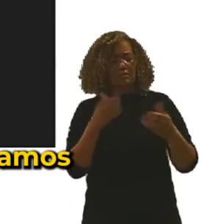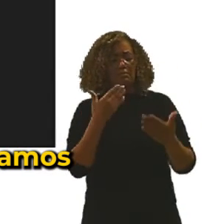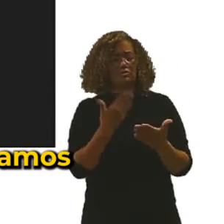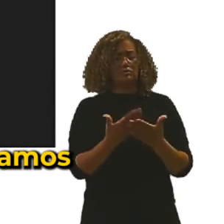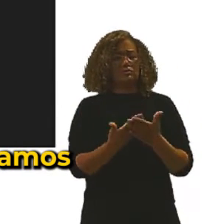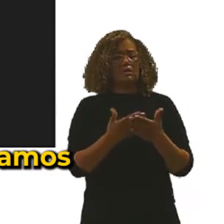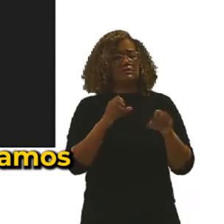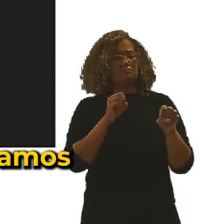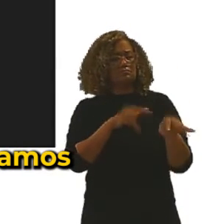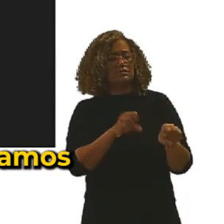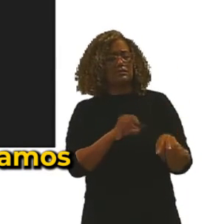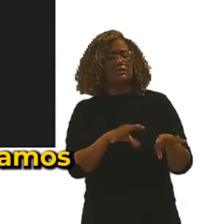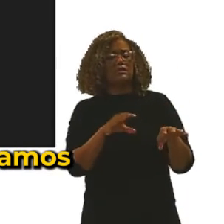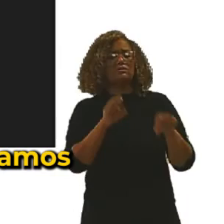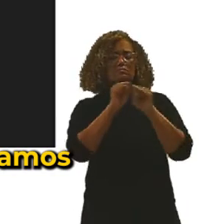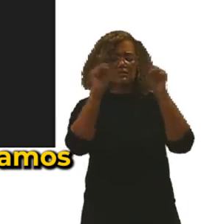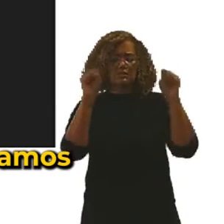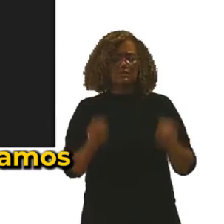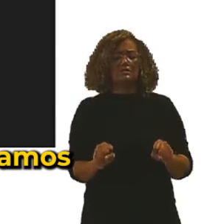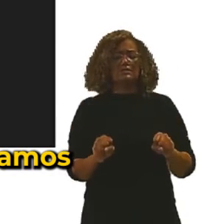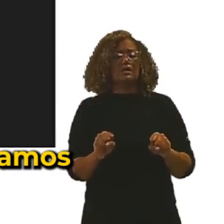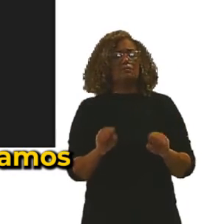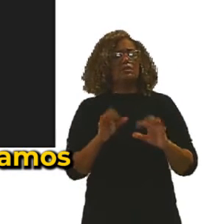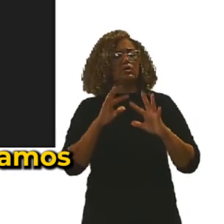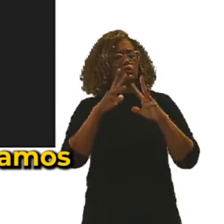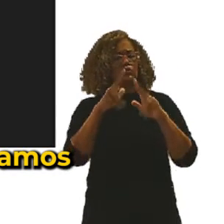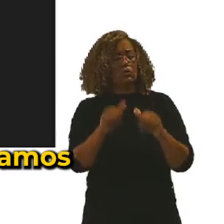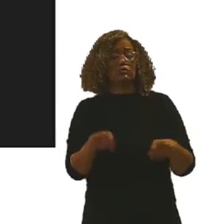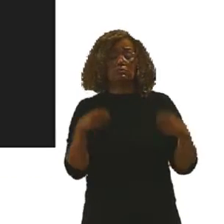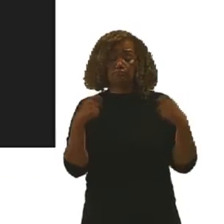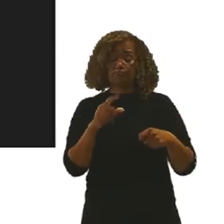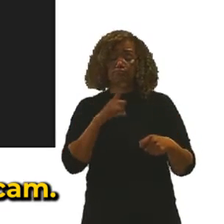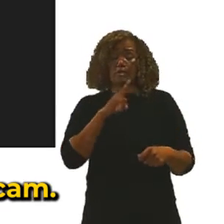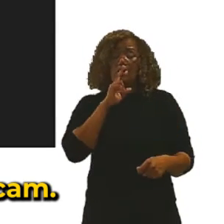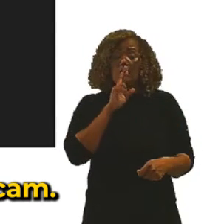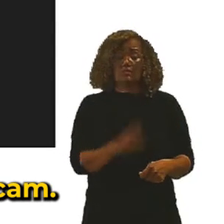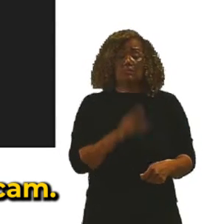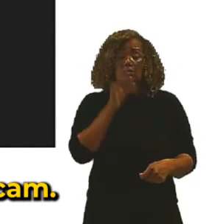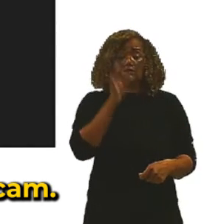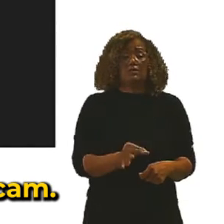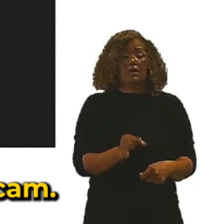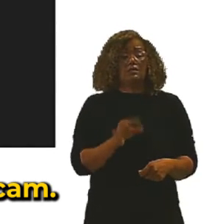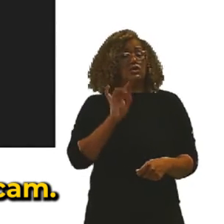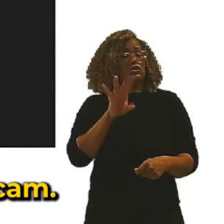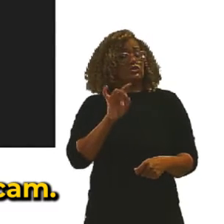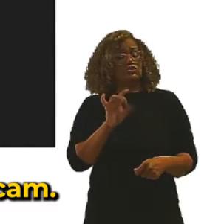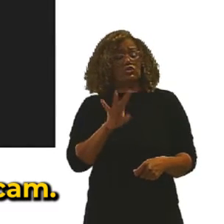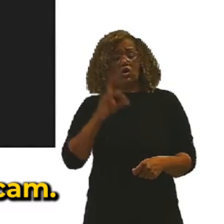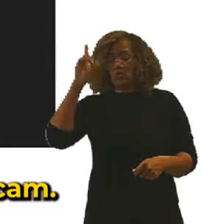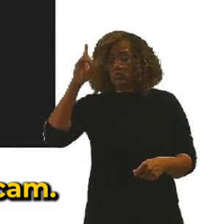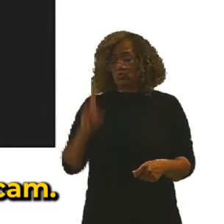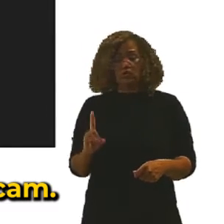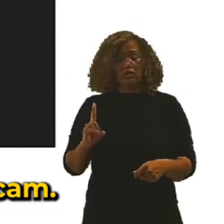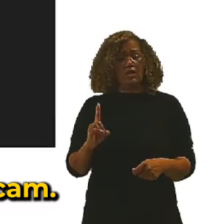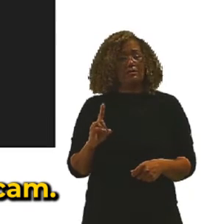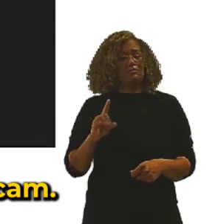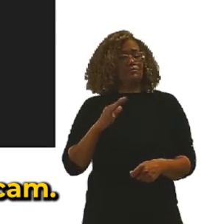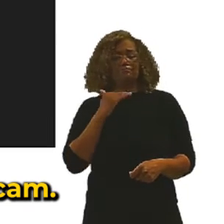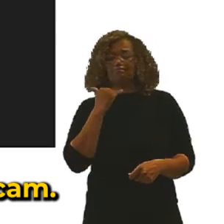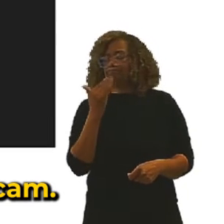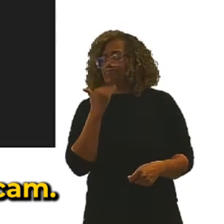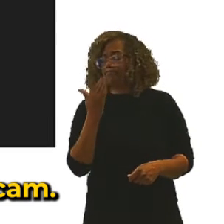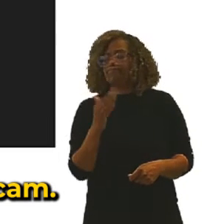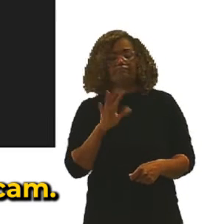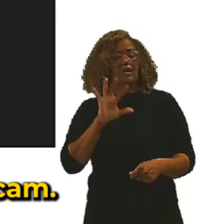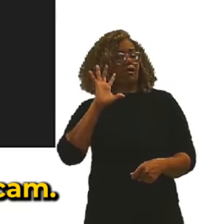com a habitação. Importantíssimo para que tenhamos respostas mais eficazes, né? Só o direito penal, não há dúvida, não resolve, né?